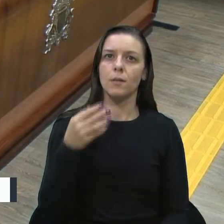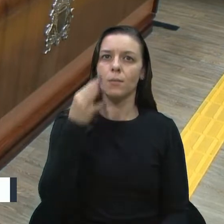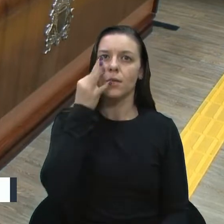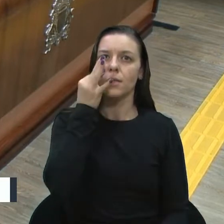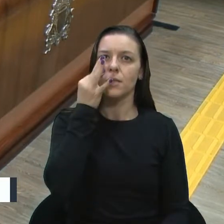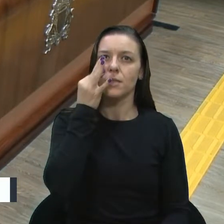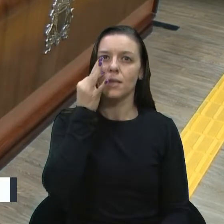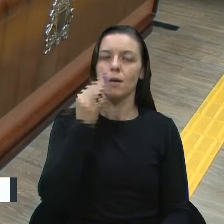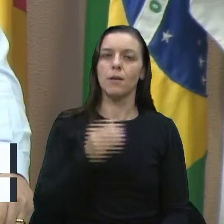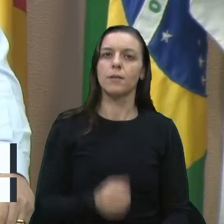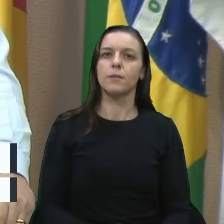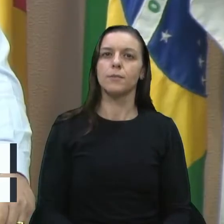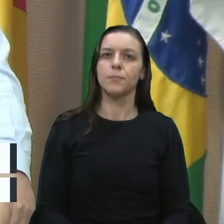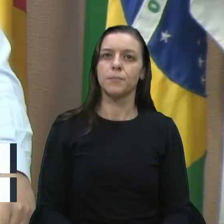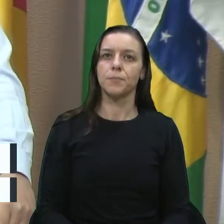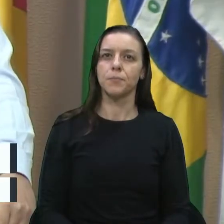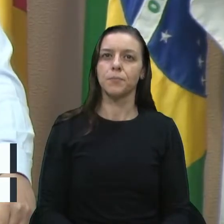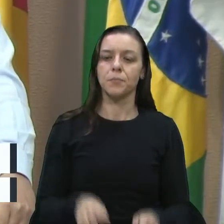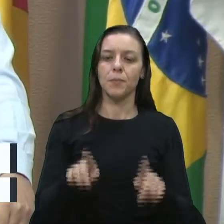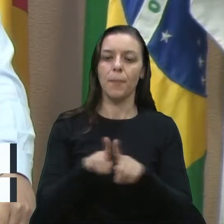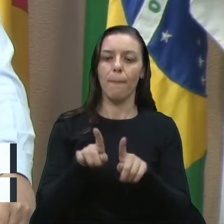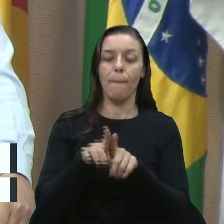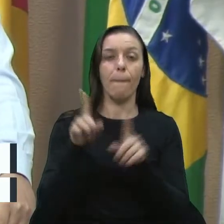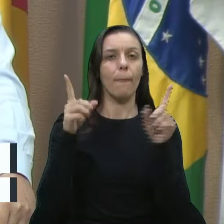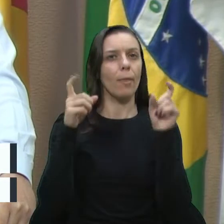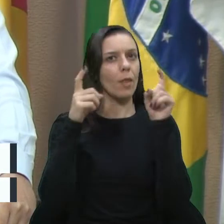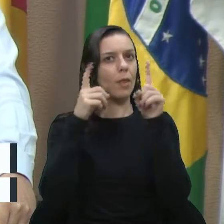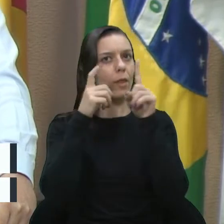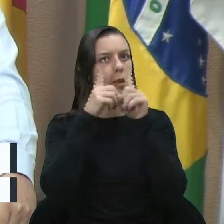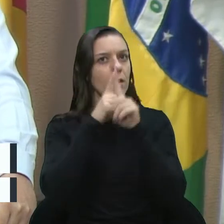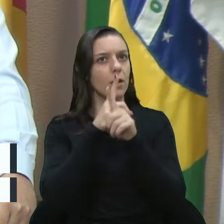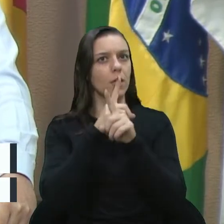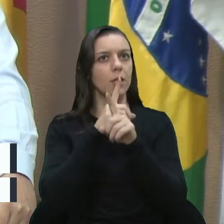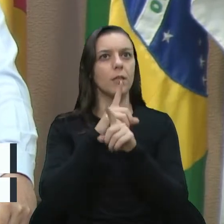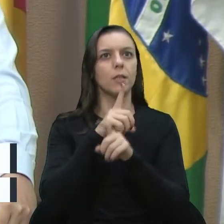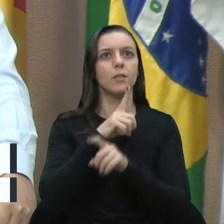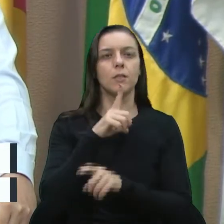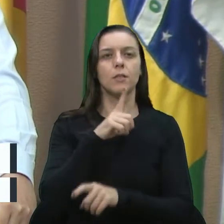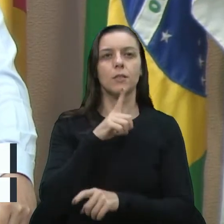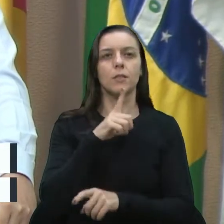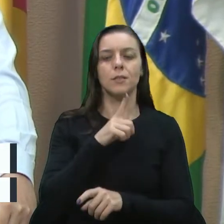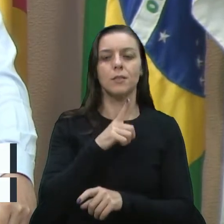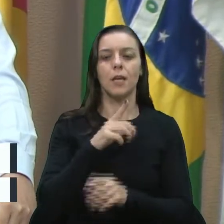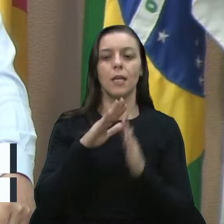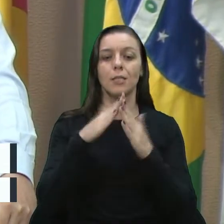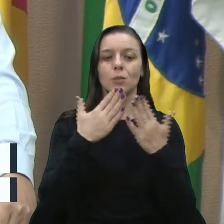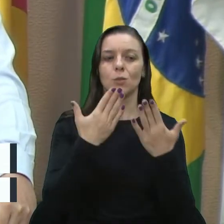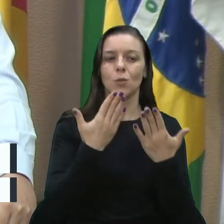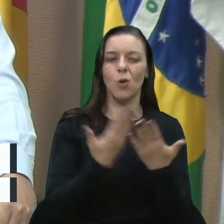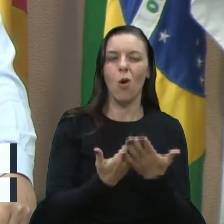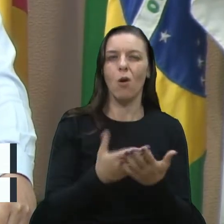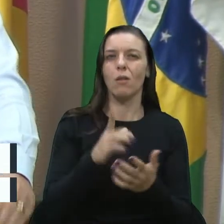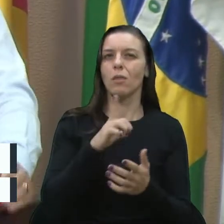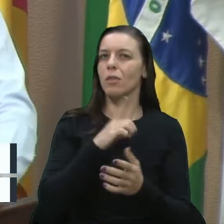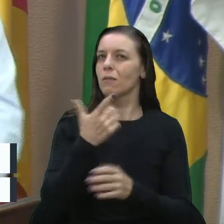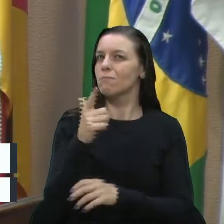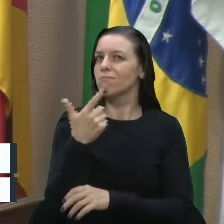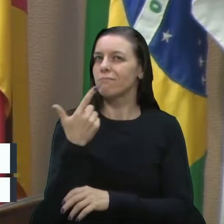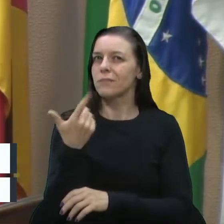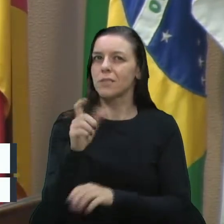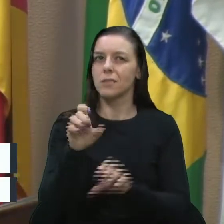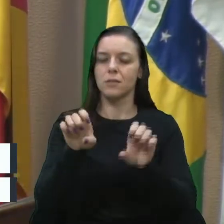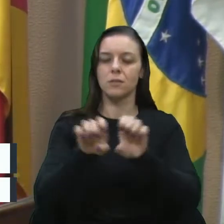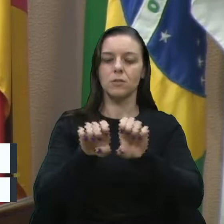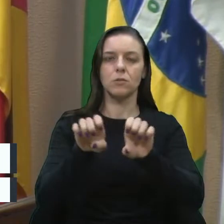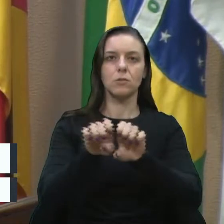retomadas, com toda a dificuldade também que enfrentam algumas escolas de infraestrutura, por mais que a gente